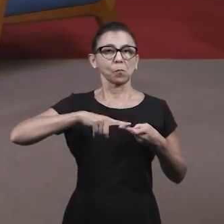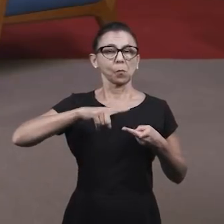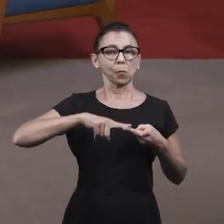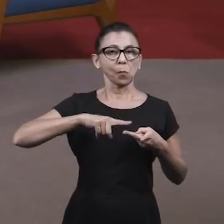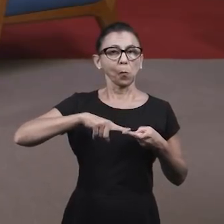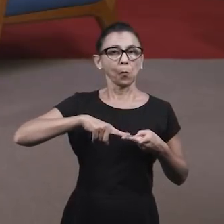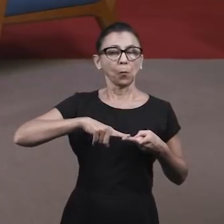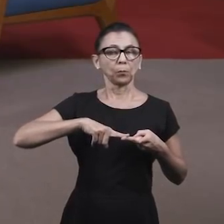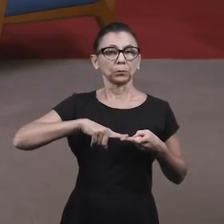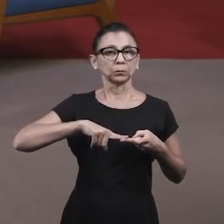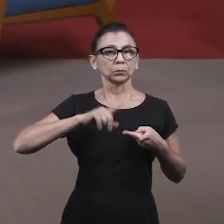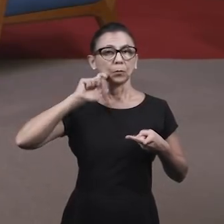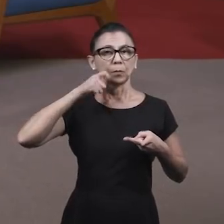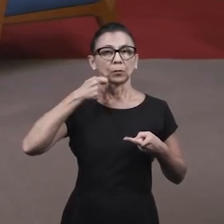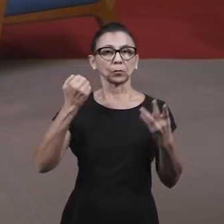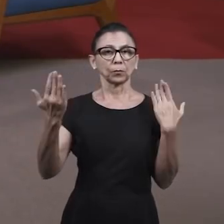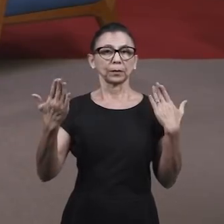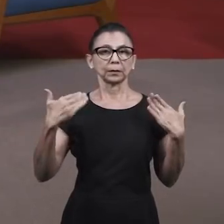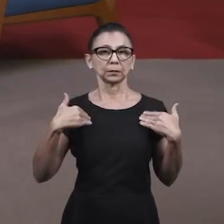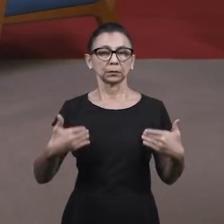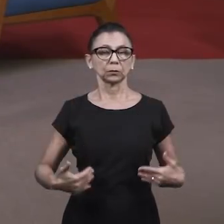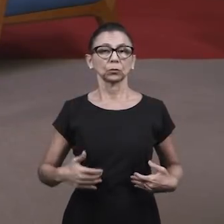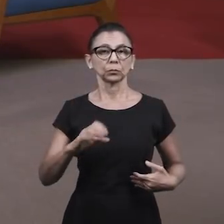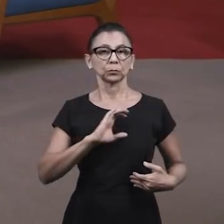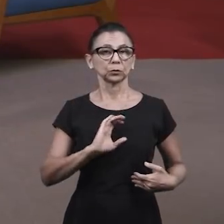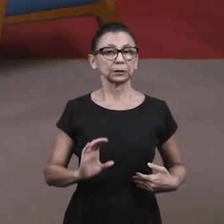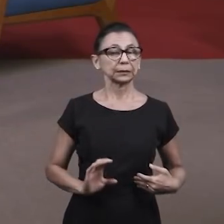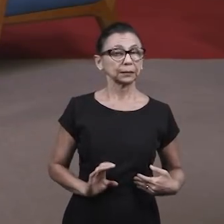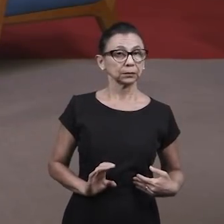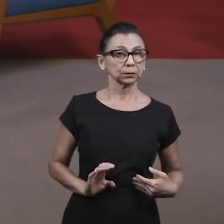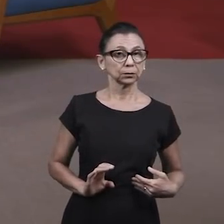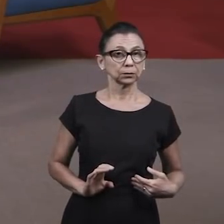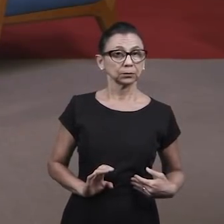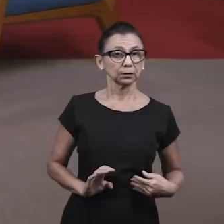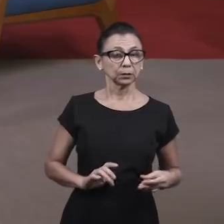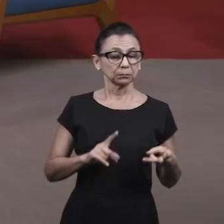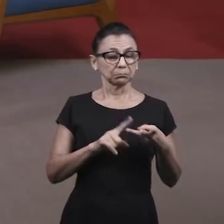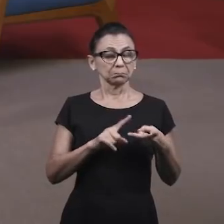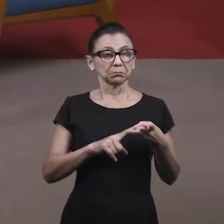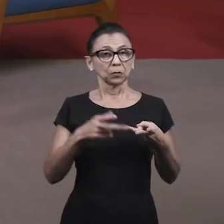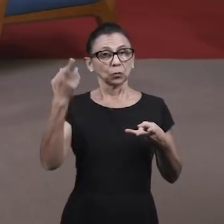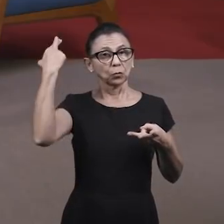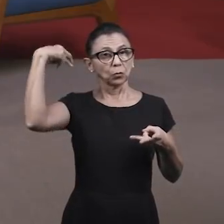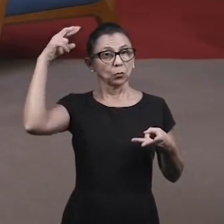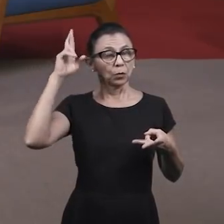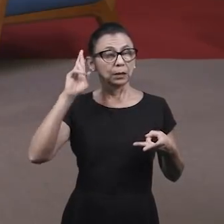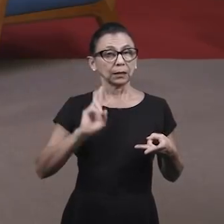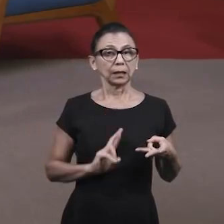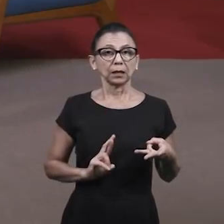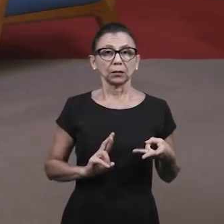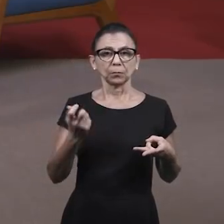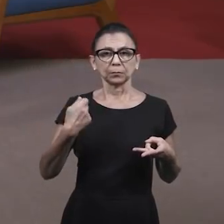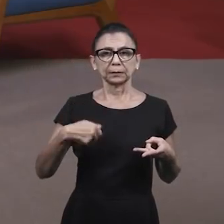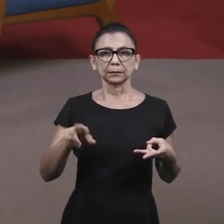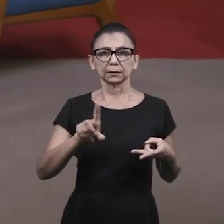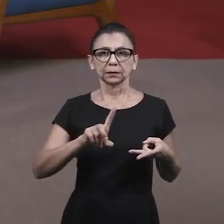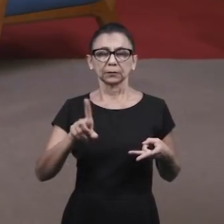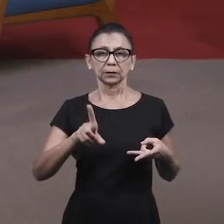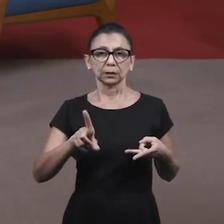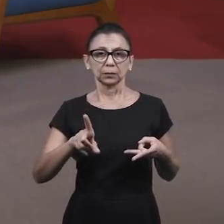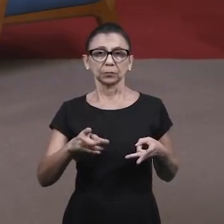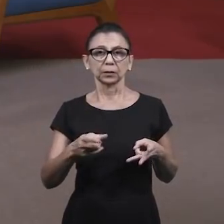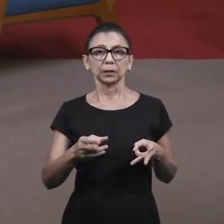recapitulação, então os três elementos, as ervas amargosas, não precisava mais. Jesus levou sobre si na cruz,